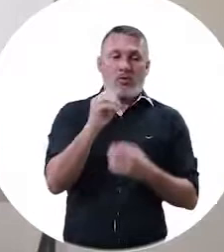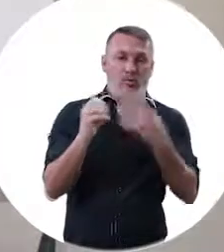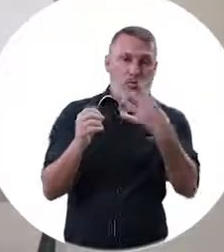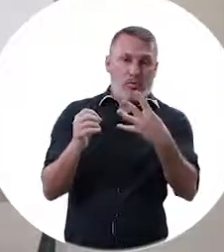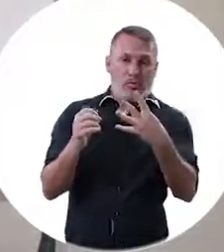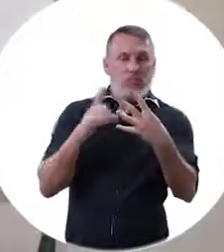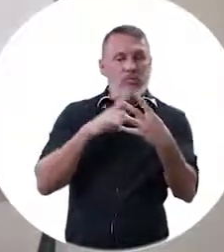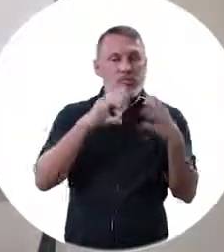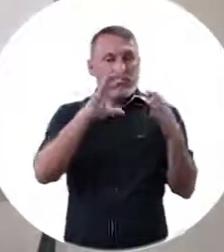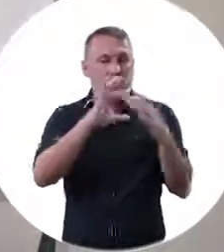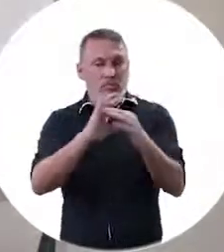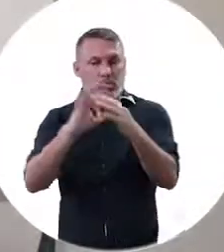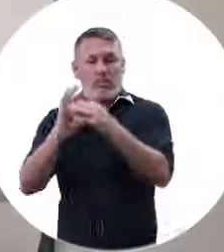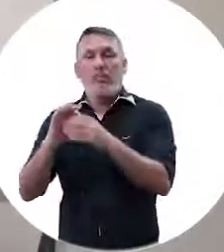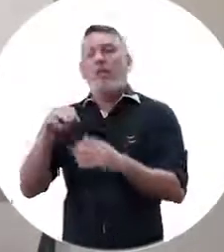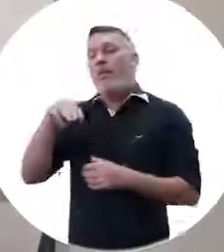etil.